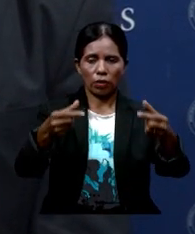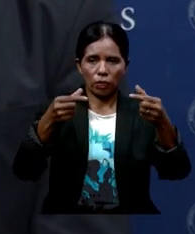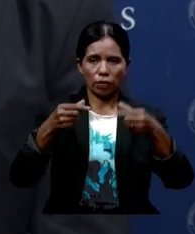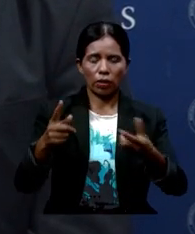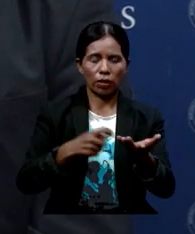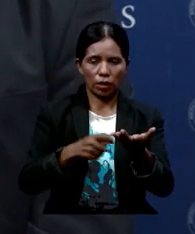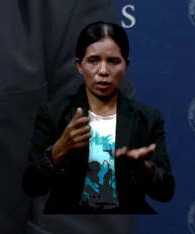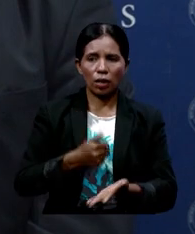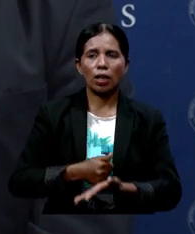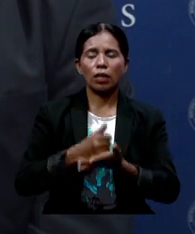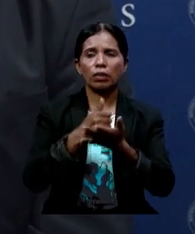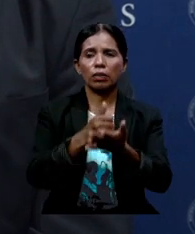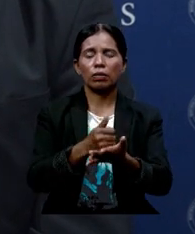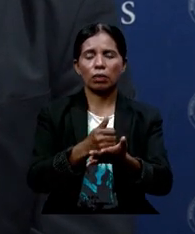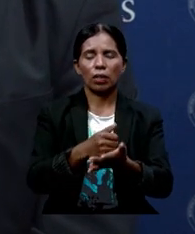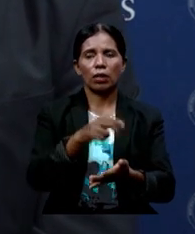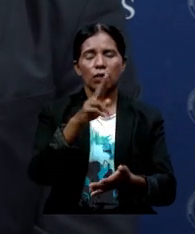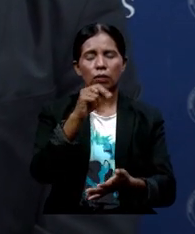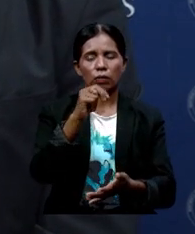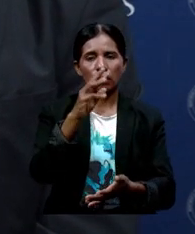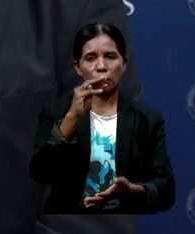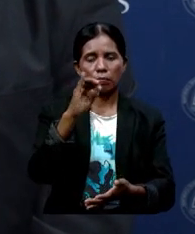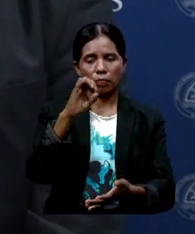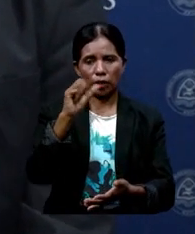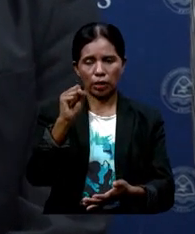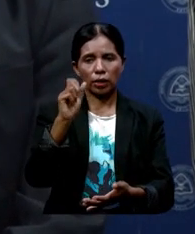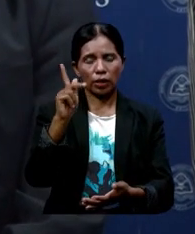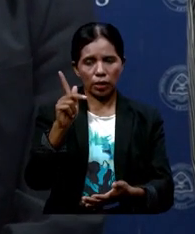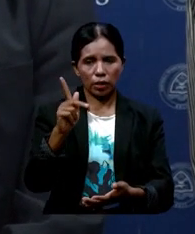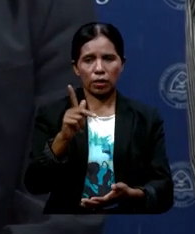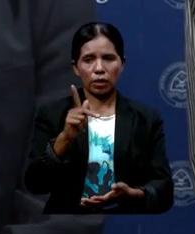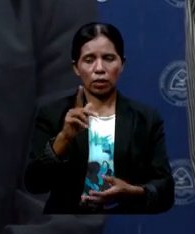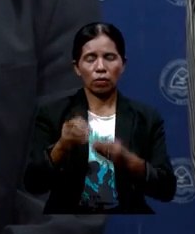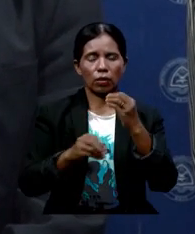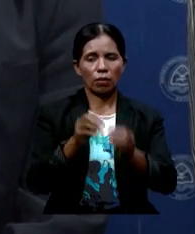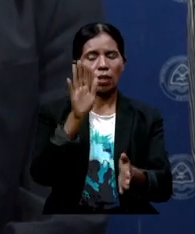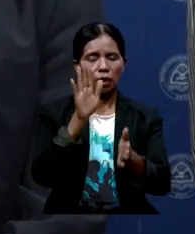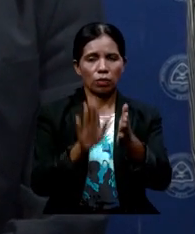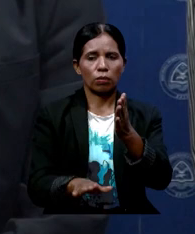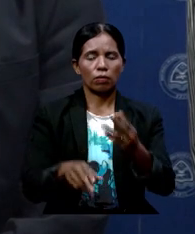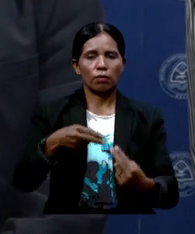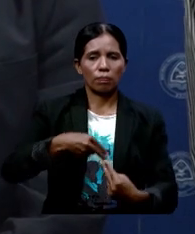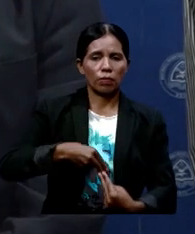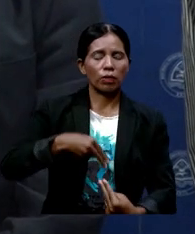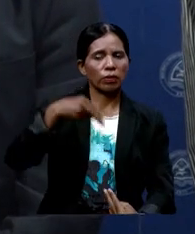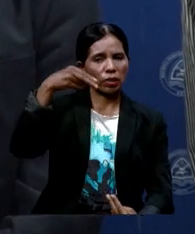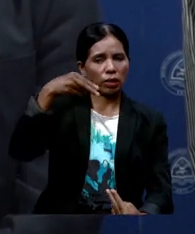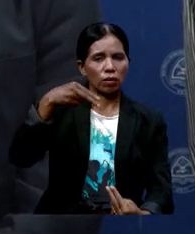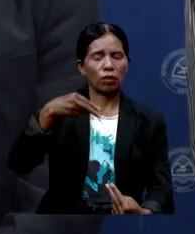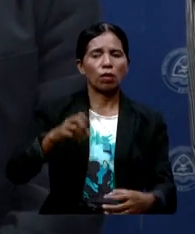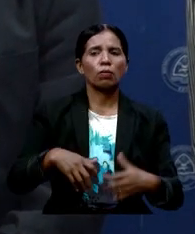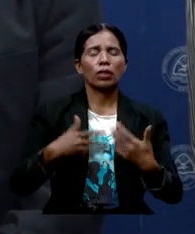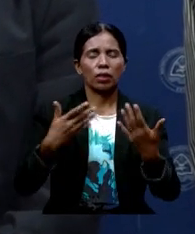assistance by UNMICS e a parte redução malnutrição né que liu ligado ao unsa